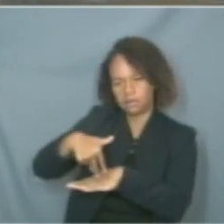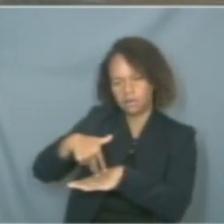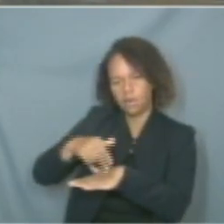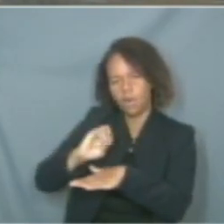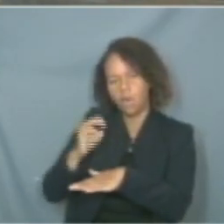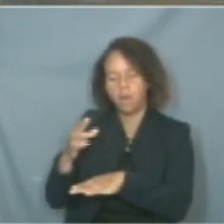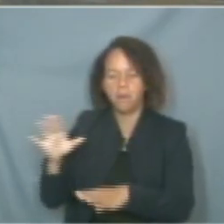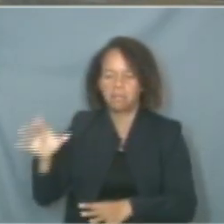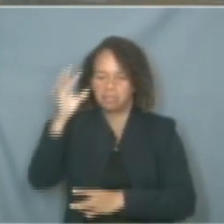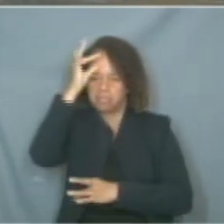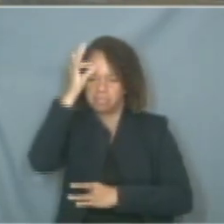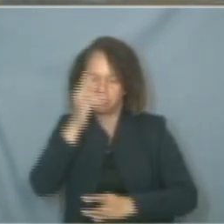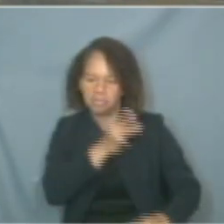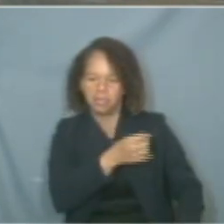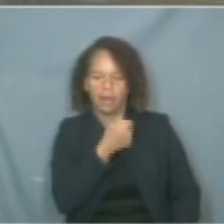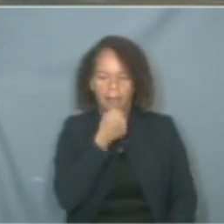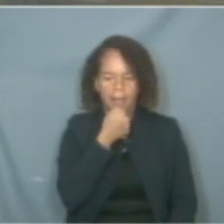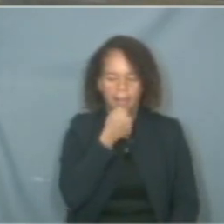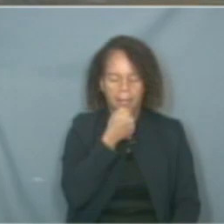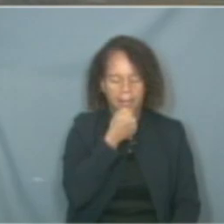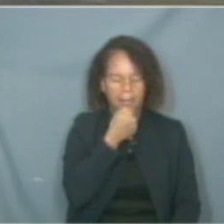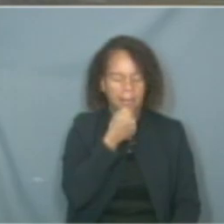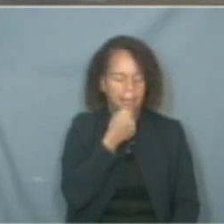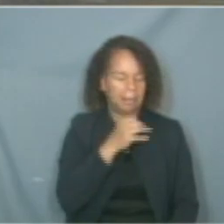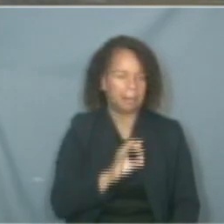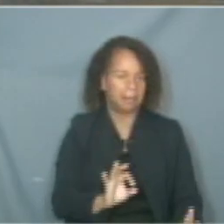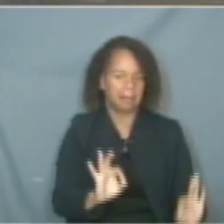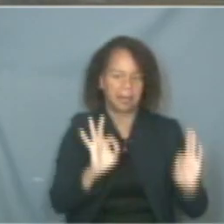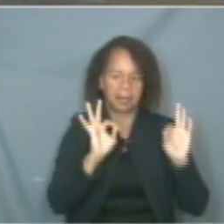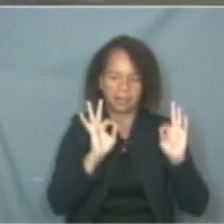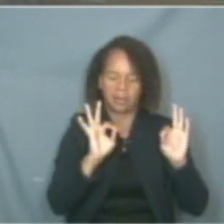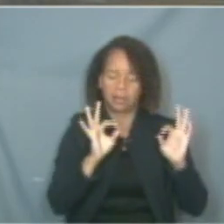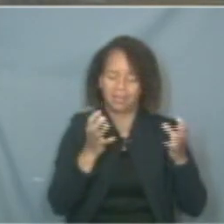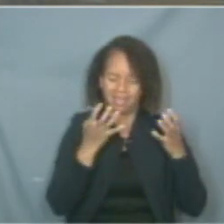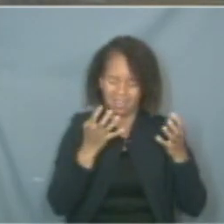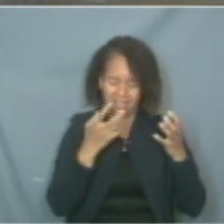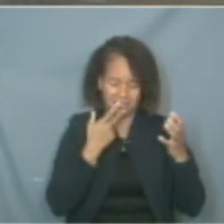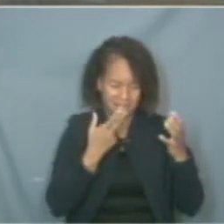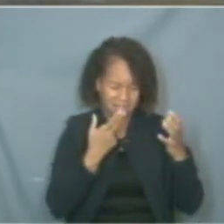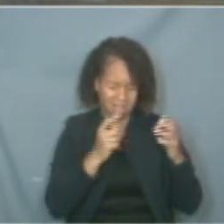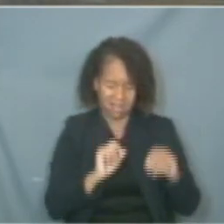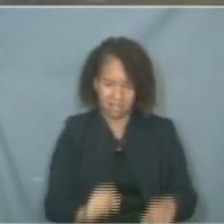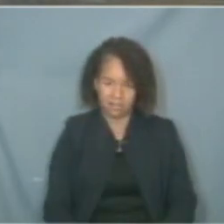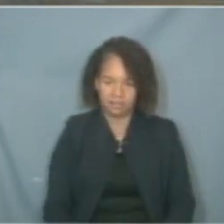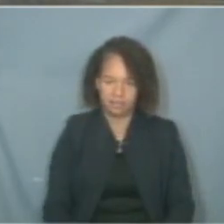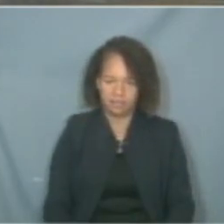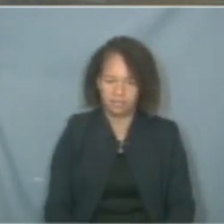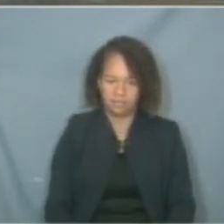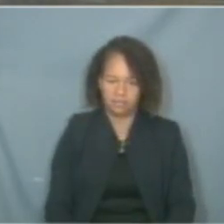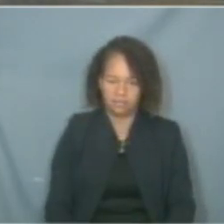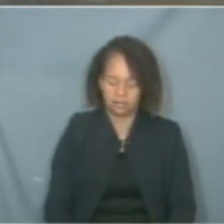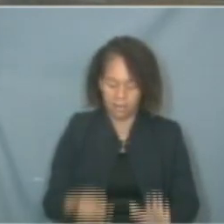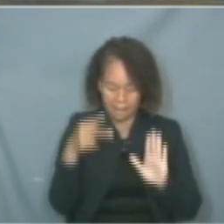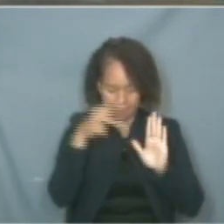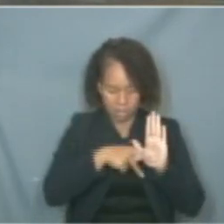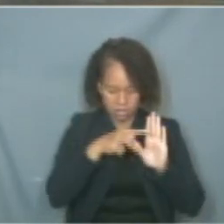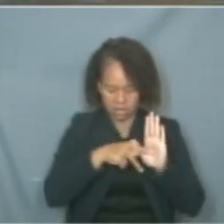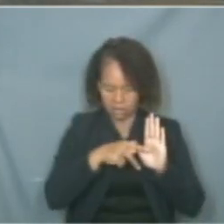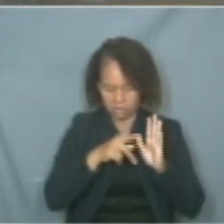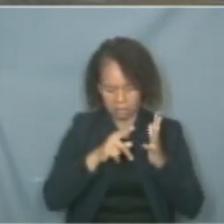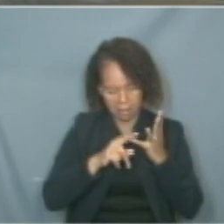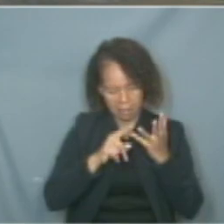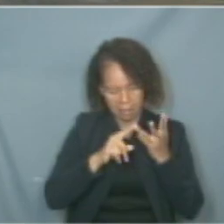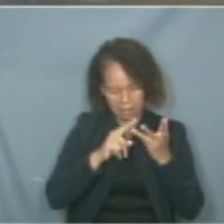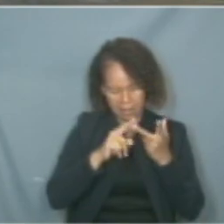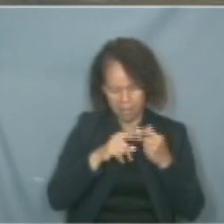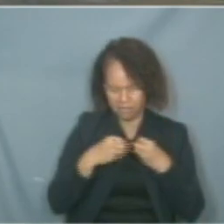ali no microfone de à parte para, de forma espetaculosa, querer dizer que um projeto A, B ou C